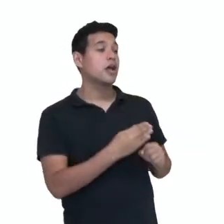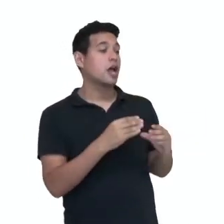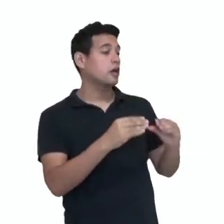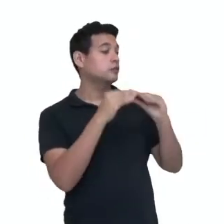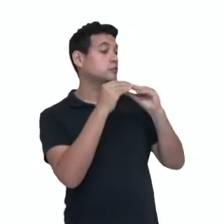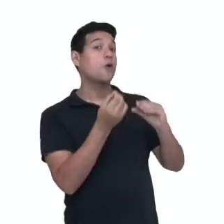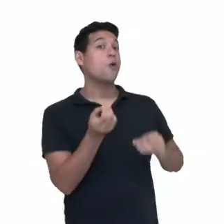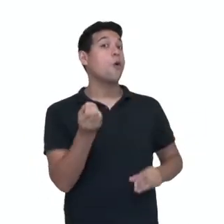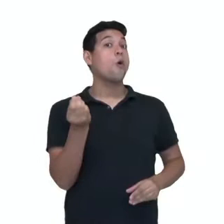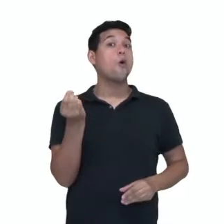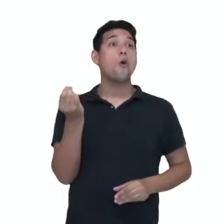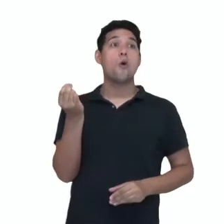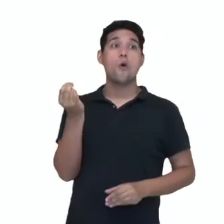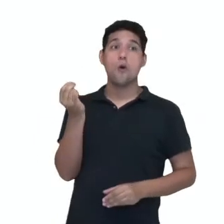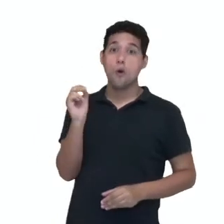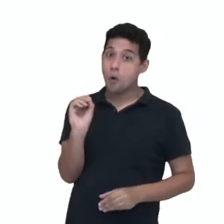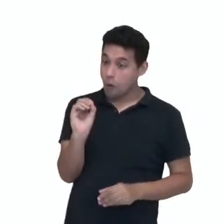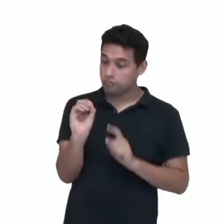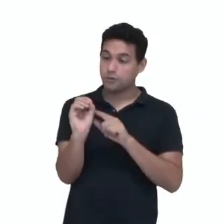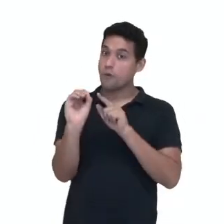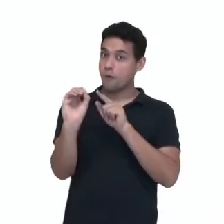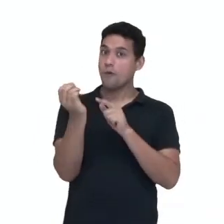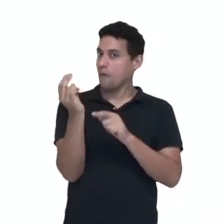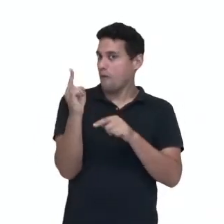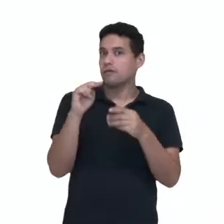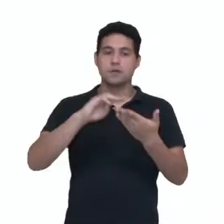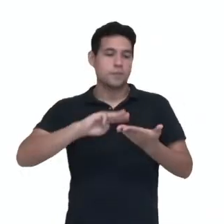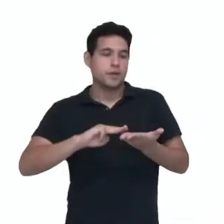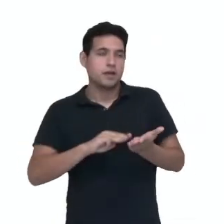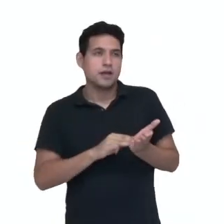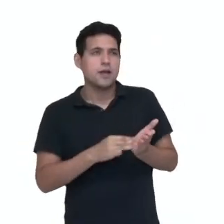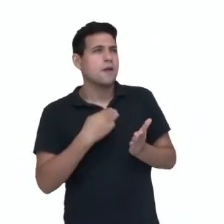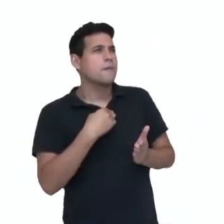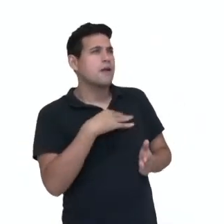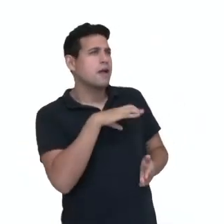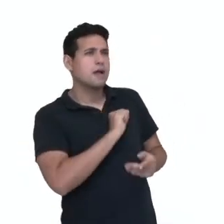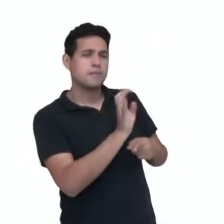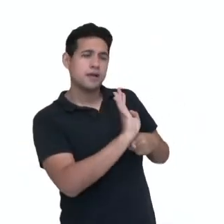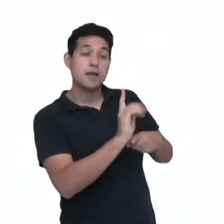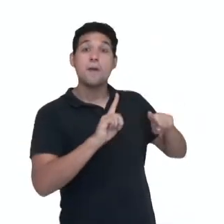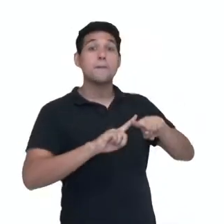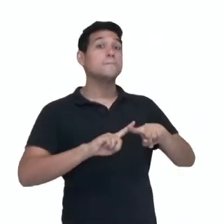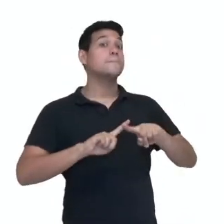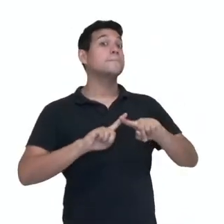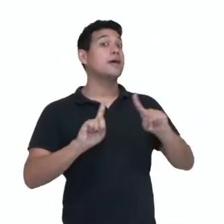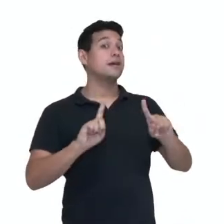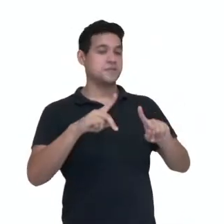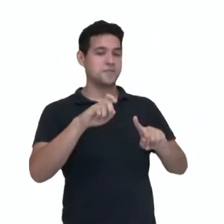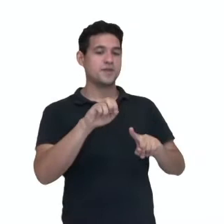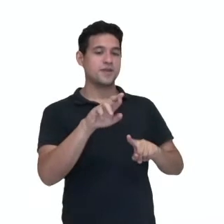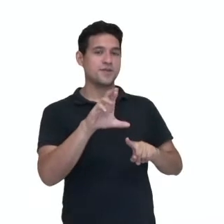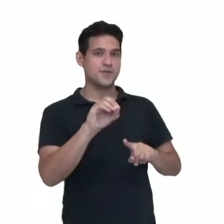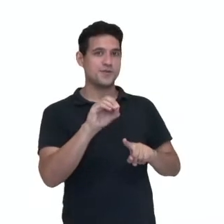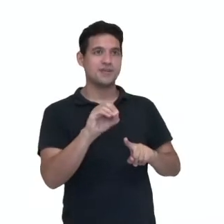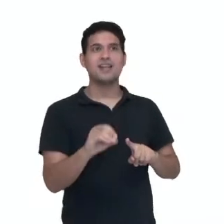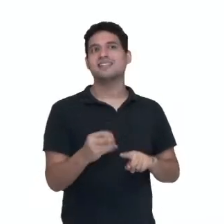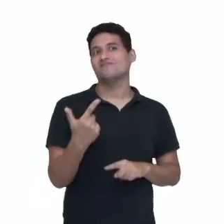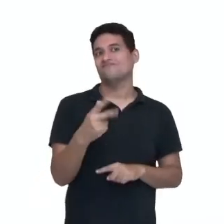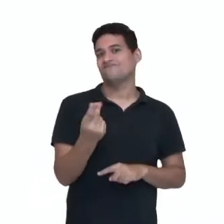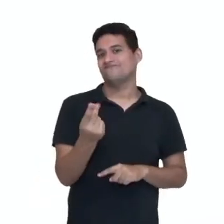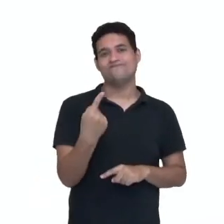o pastel. Me encanta el cine, pero no siempre tengo plata para